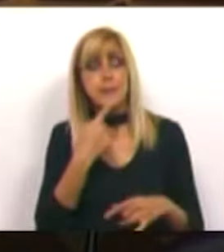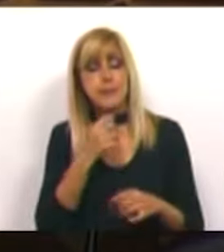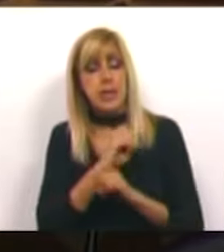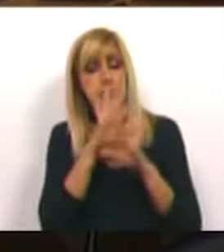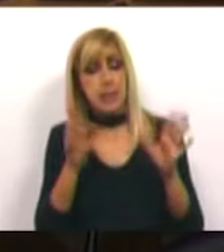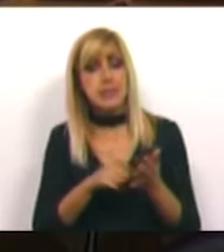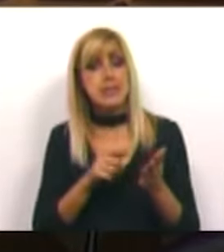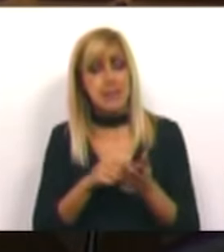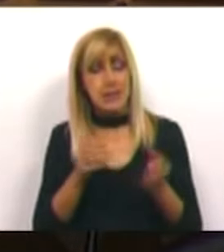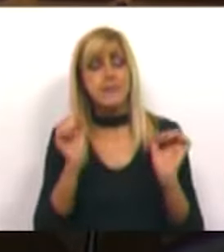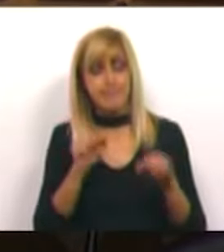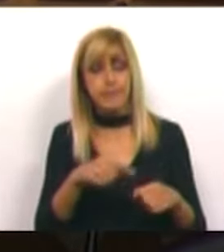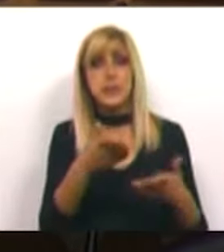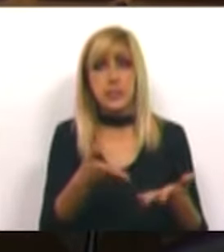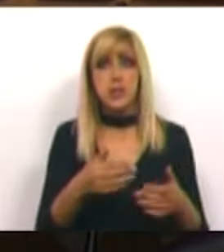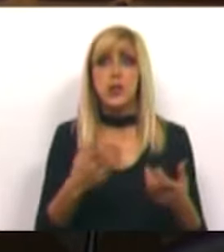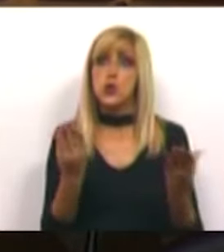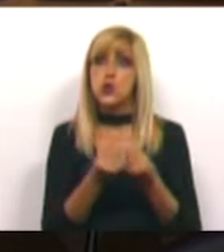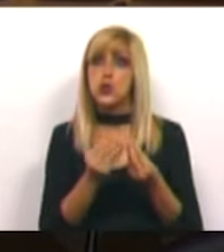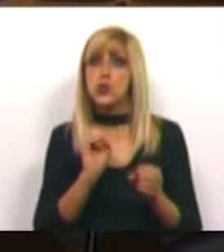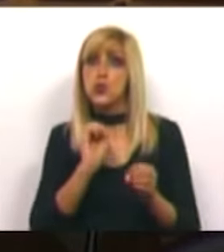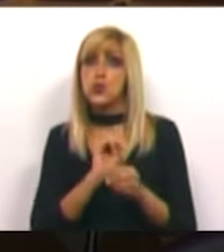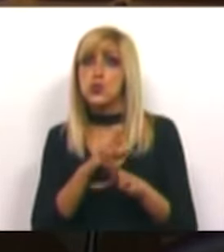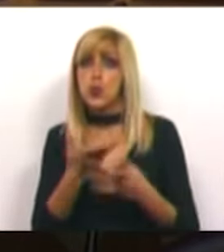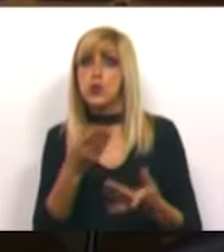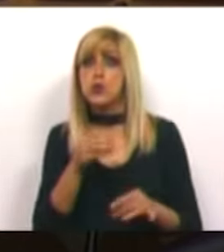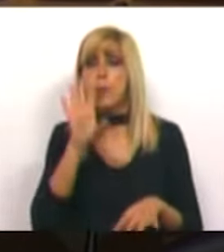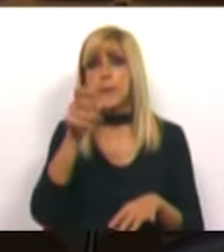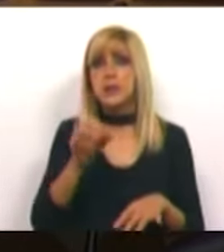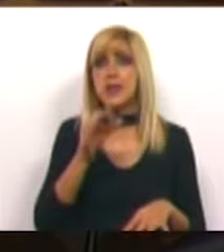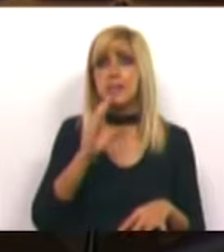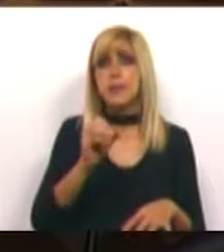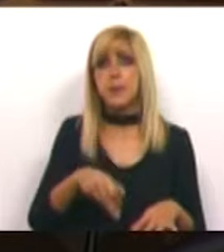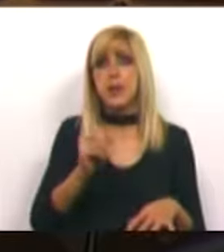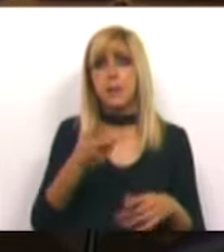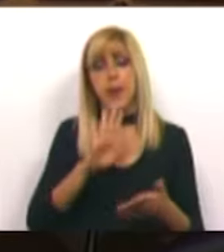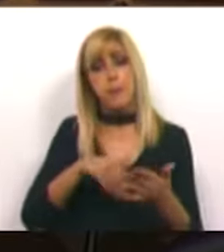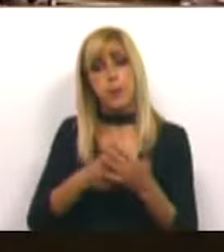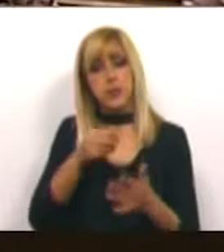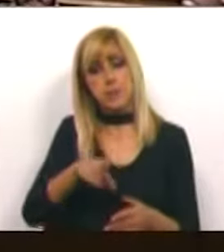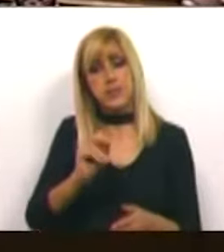sua necessidade junto dos restantes países da Cplp. É essa a proposta do PCP.